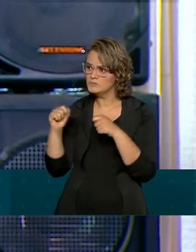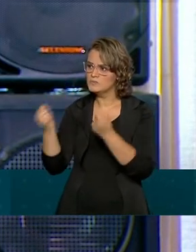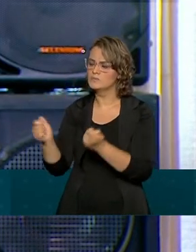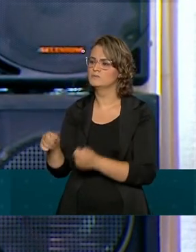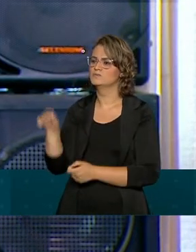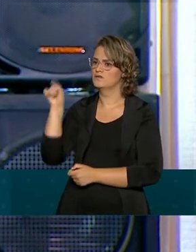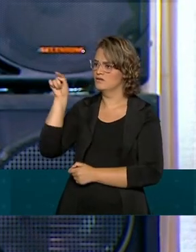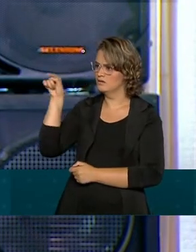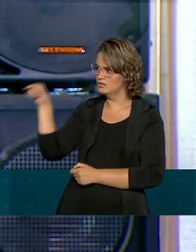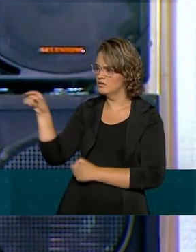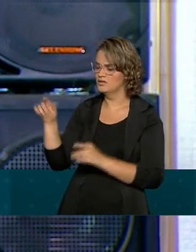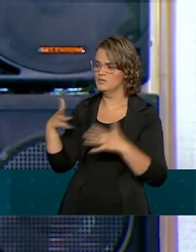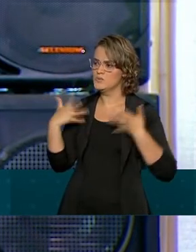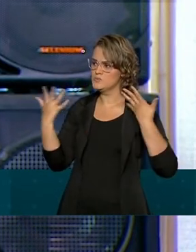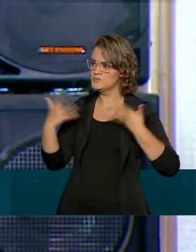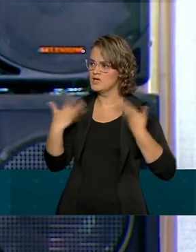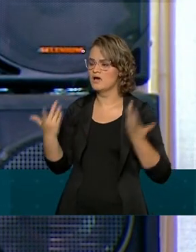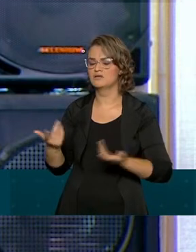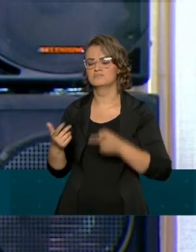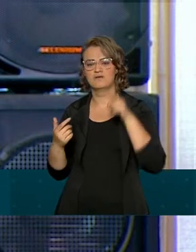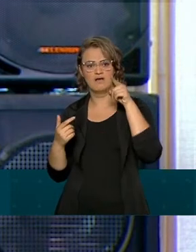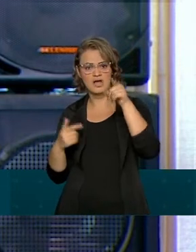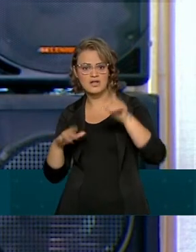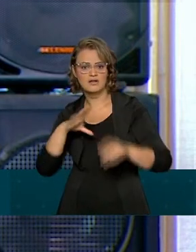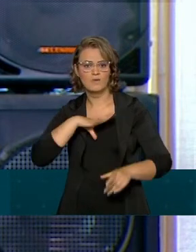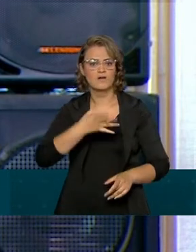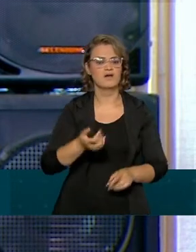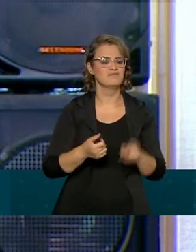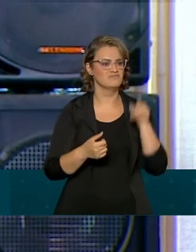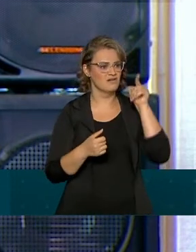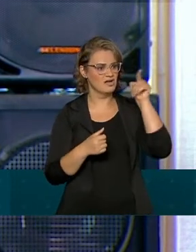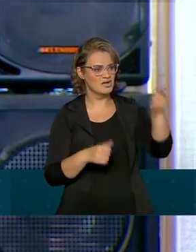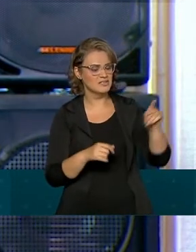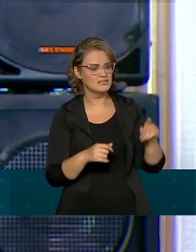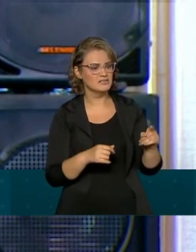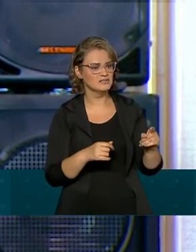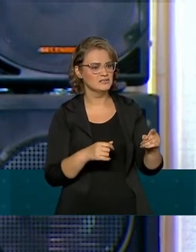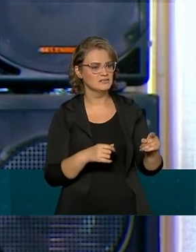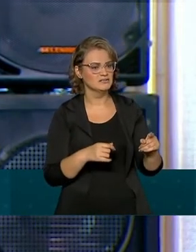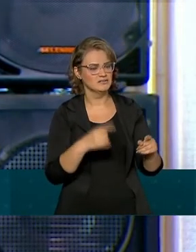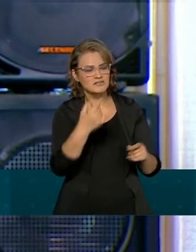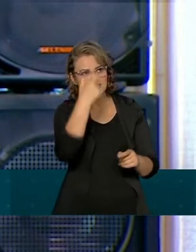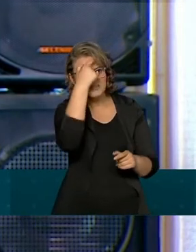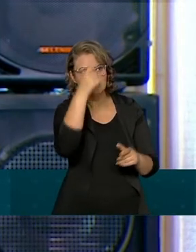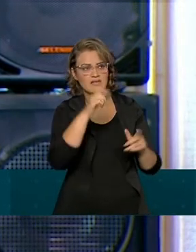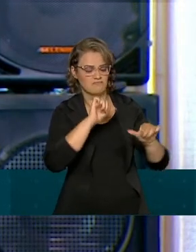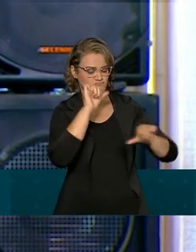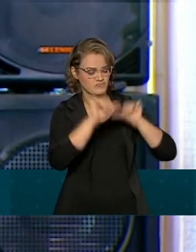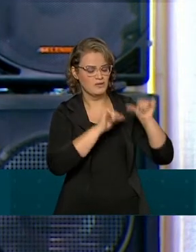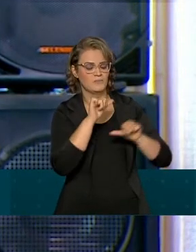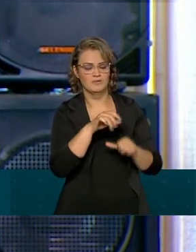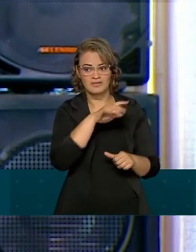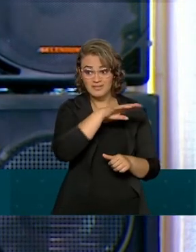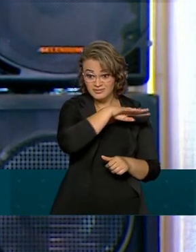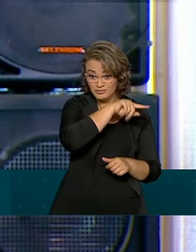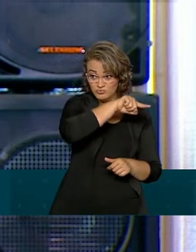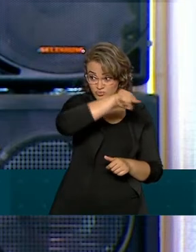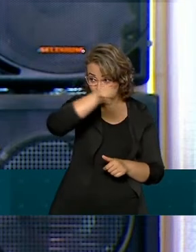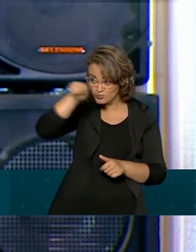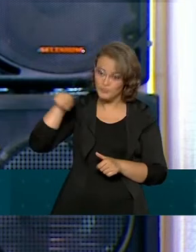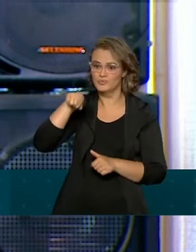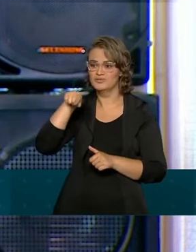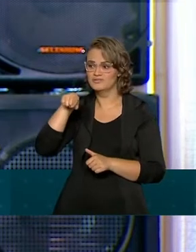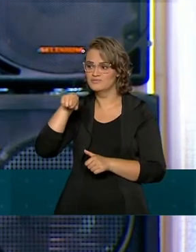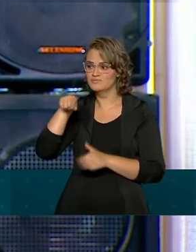dedicação no entusiasmo na coragem e no espírito de renovação essas qualidades